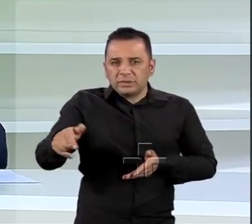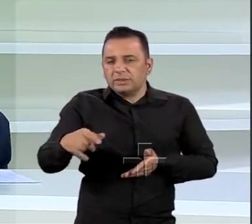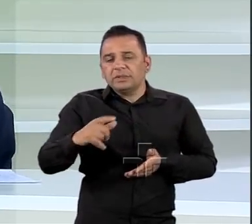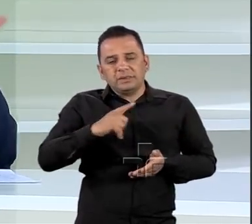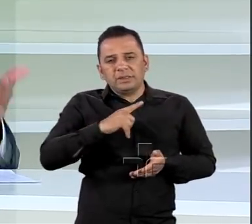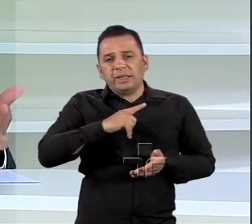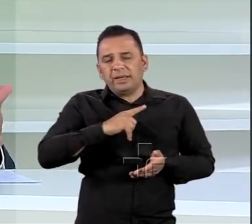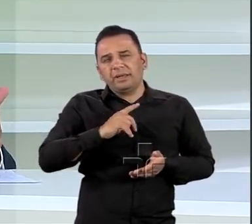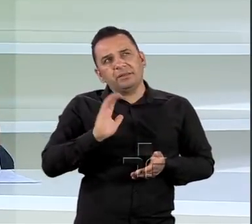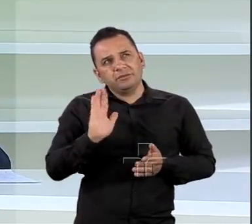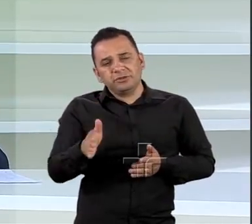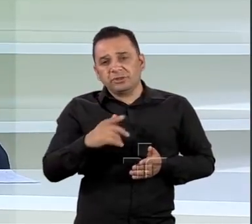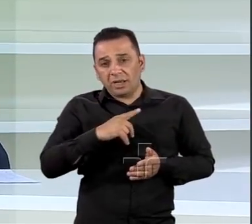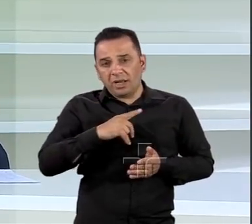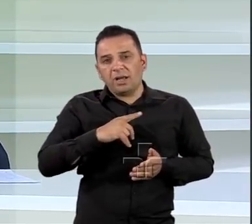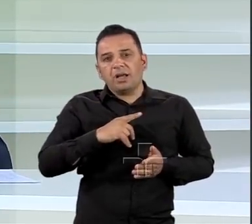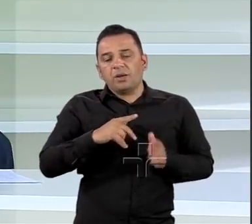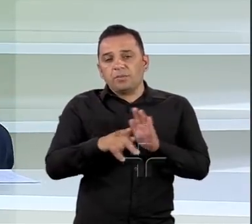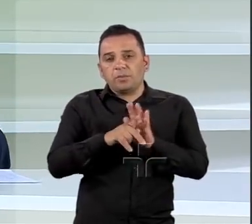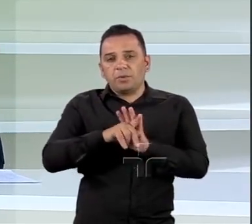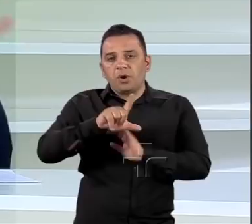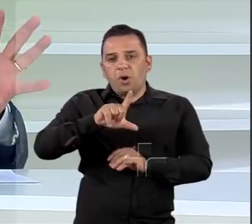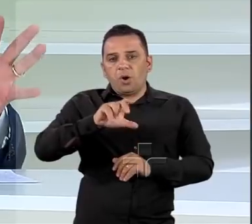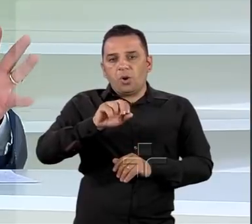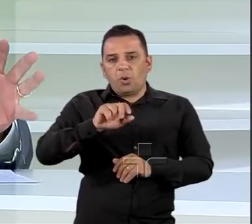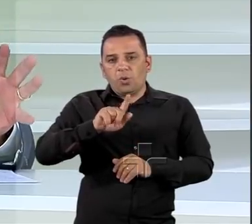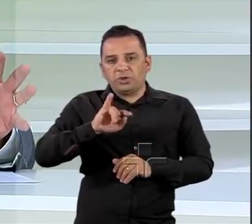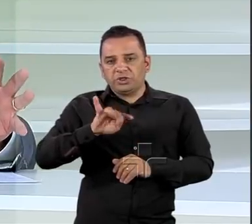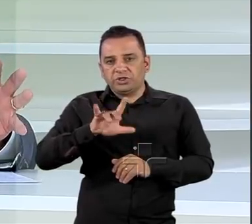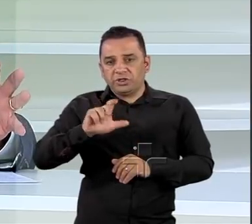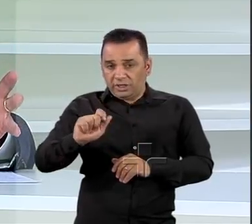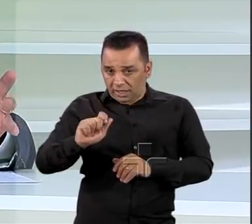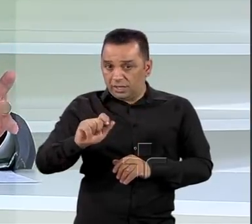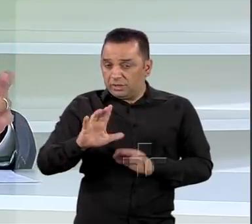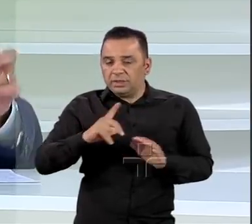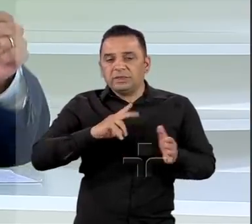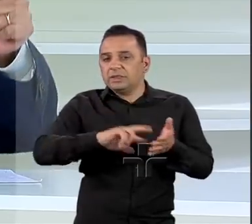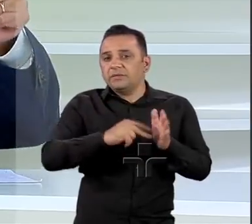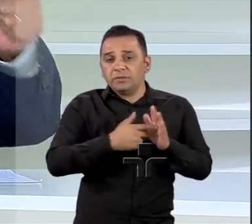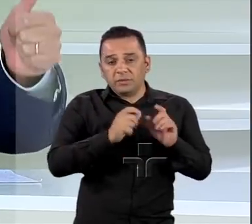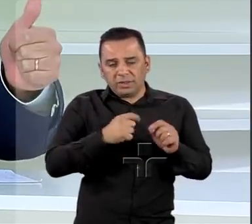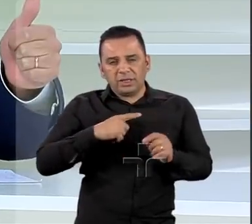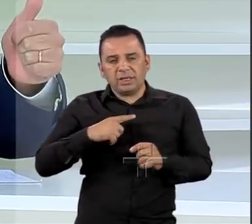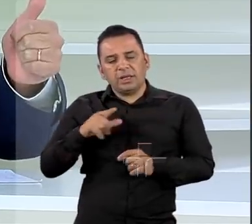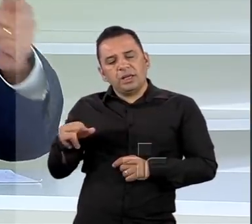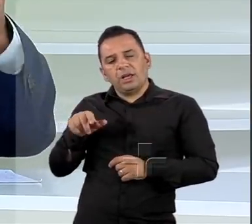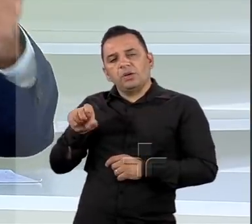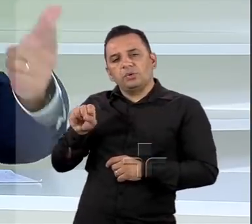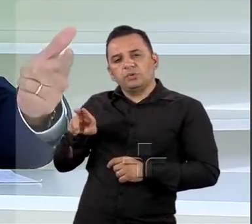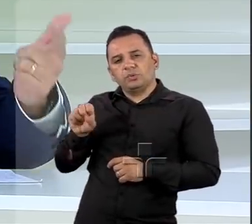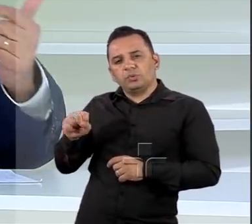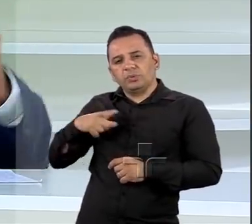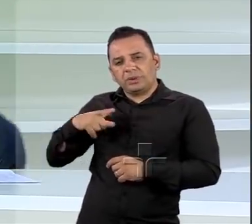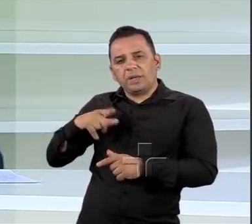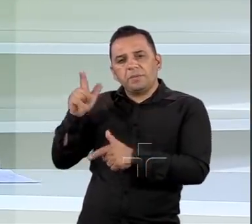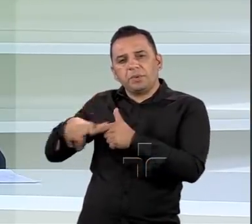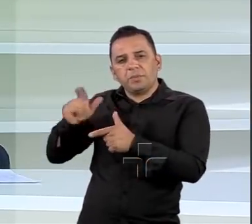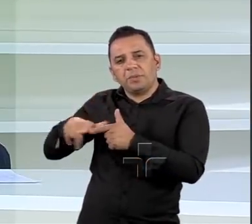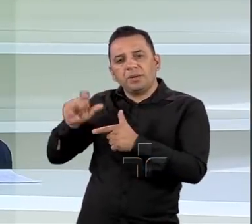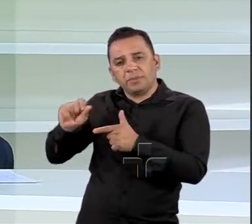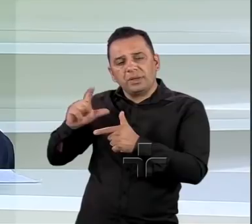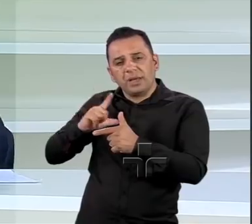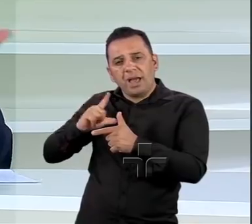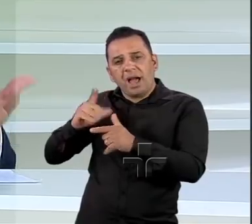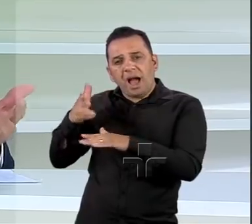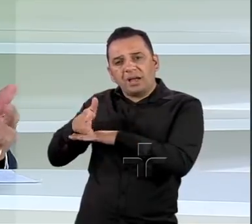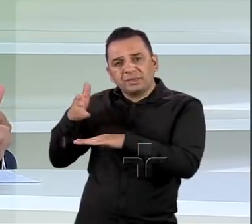vamos enfrentar a logística, sabendo que os principais problemas do SUS é o acesso, a referência e